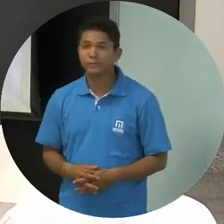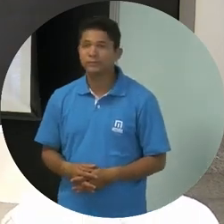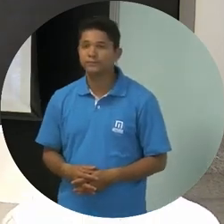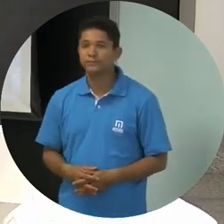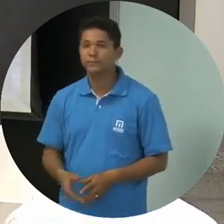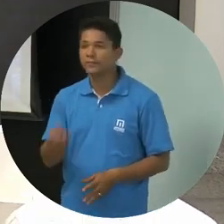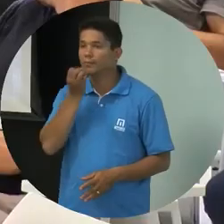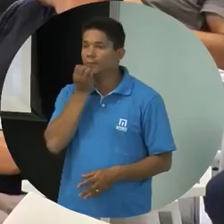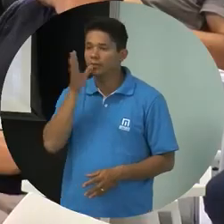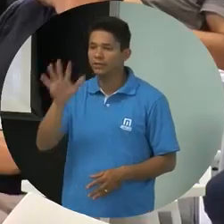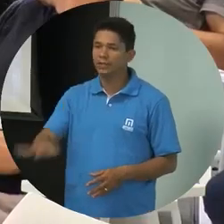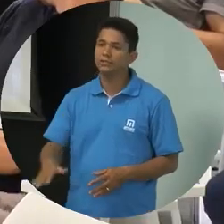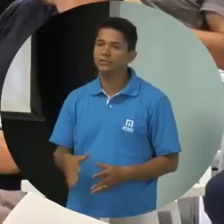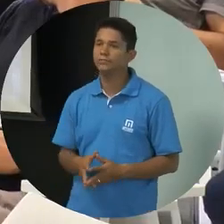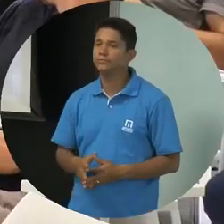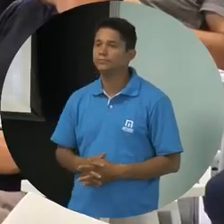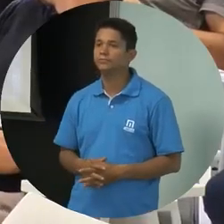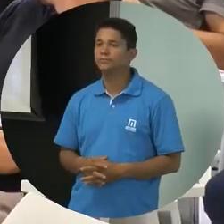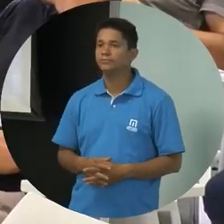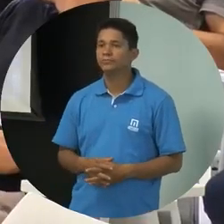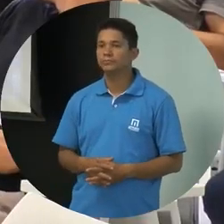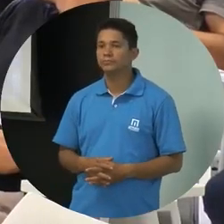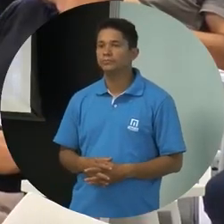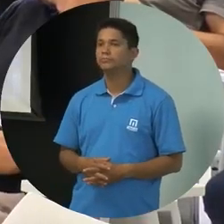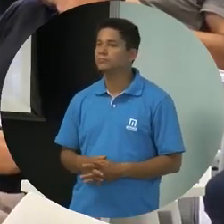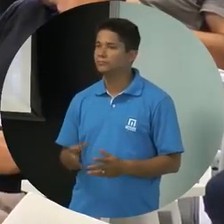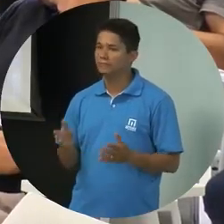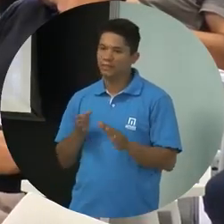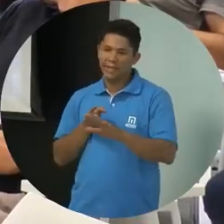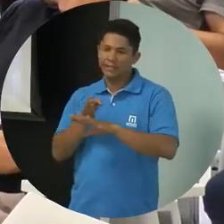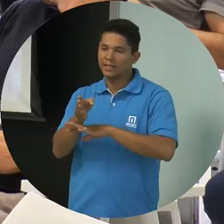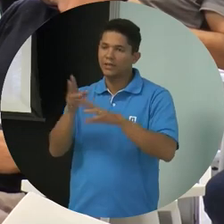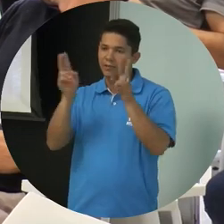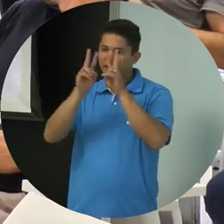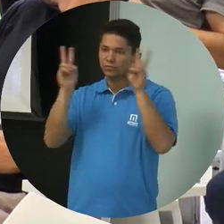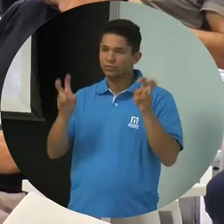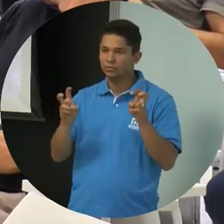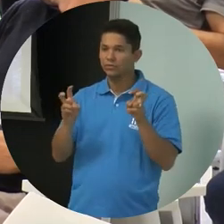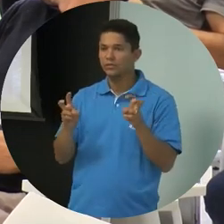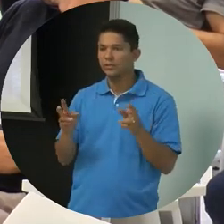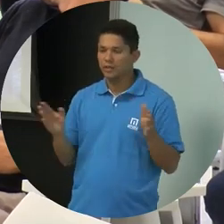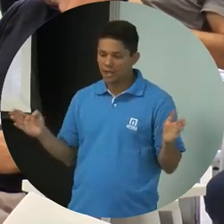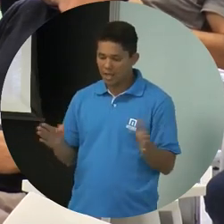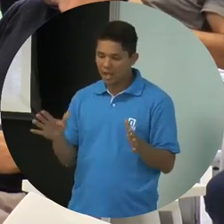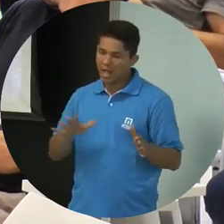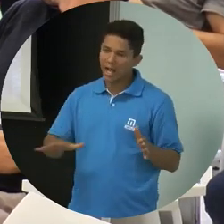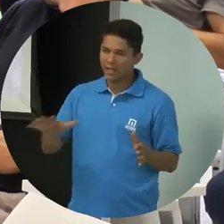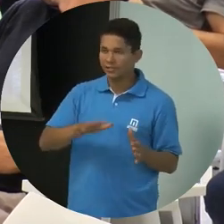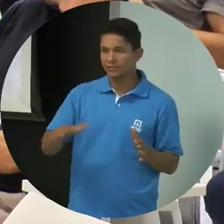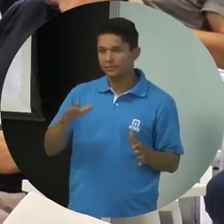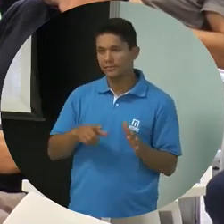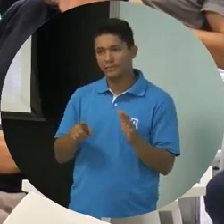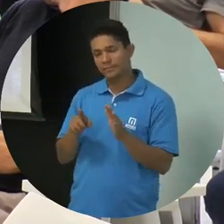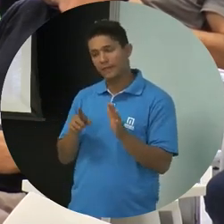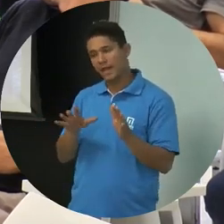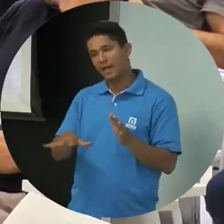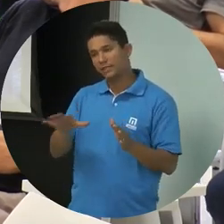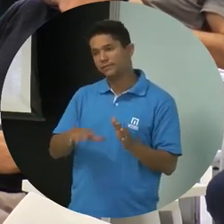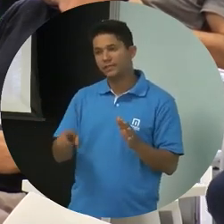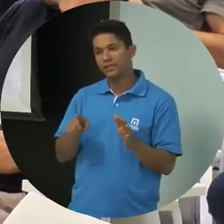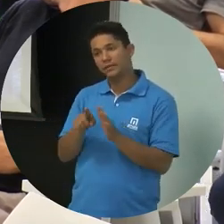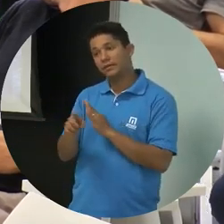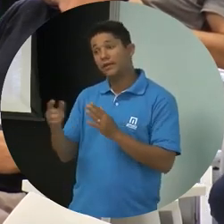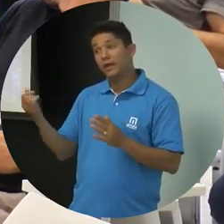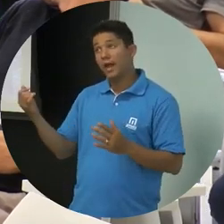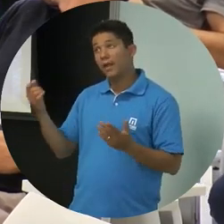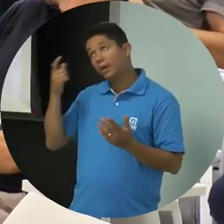Boa tarde. Só entrando no assunto aí sobre pequenas áreas, né, me veio uma possibilidade de uma obra que eu